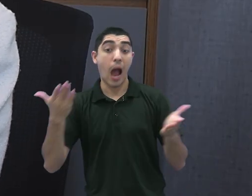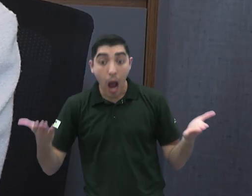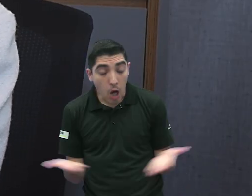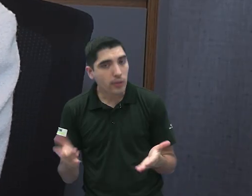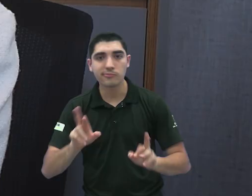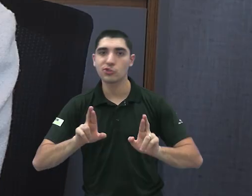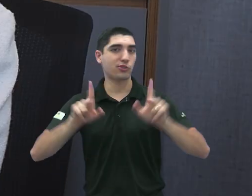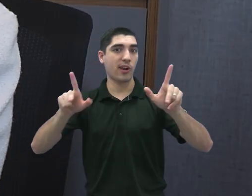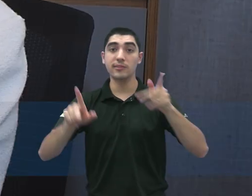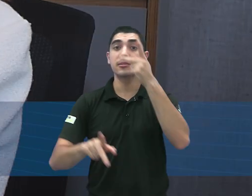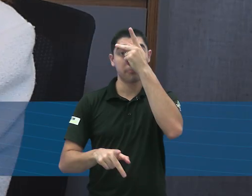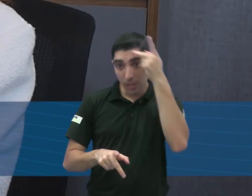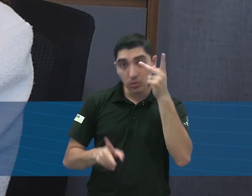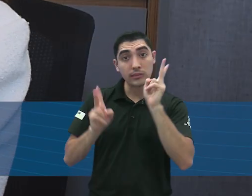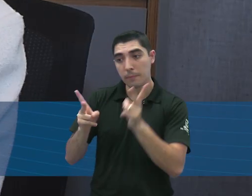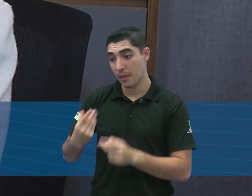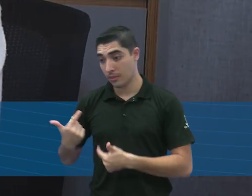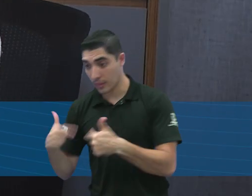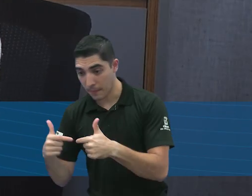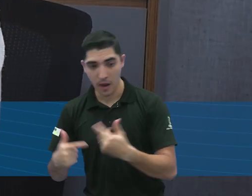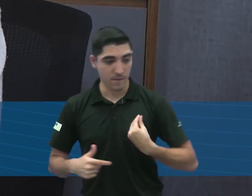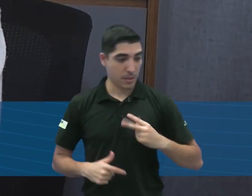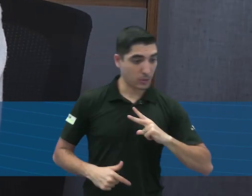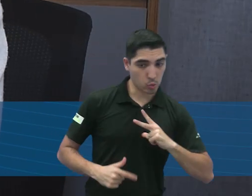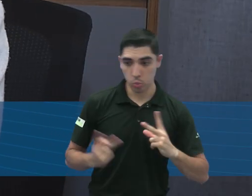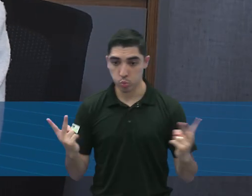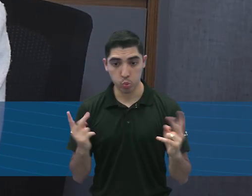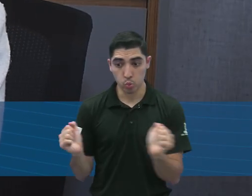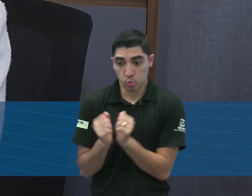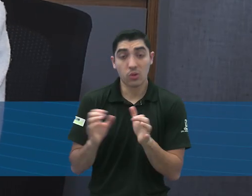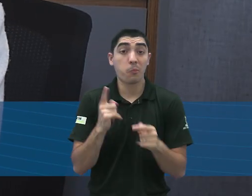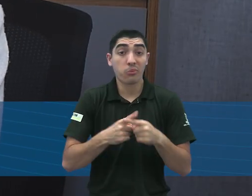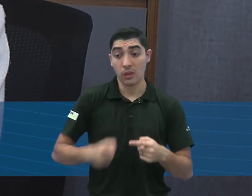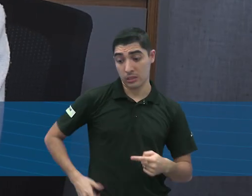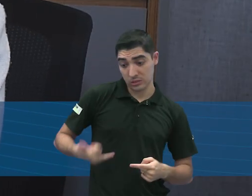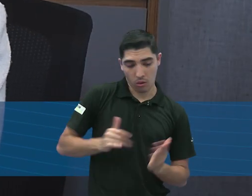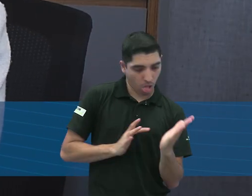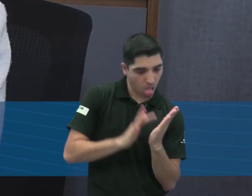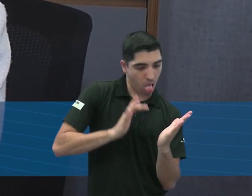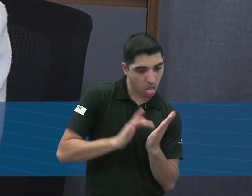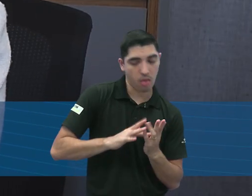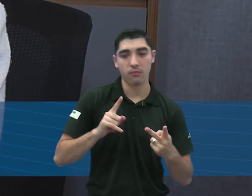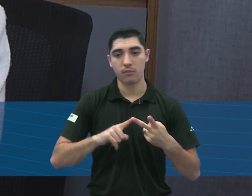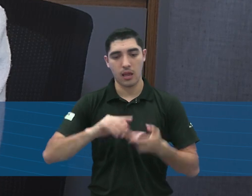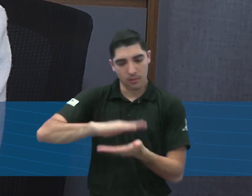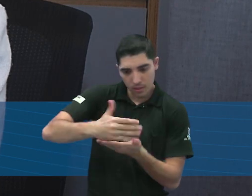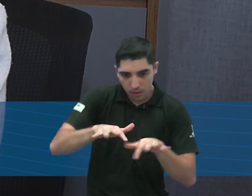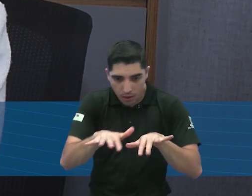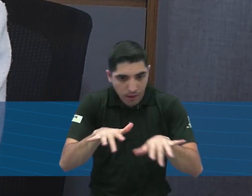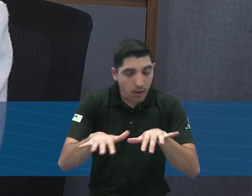essa separação entre trabalho e vida pessoal, porque a gente tem acesso ao smartphone, a gente tem acesso ao